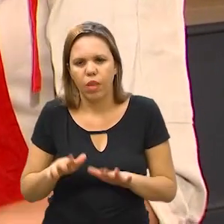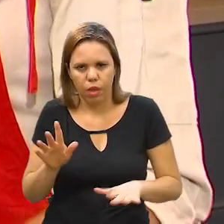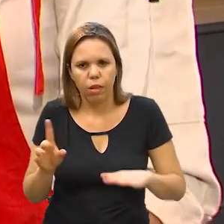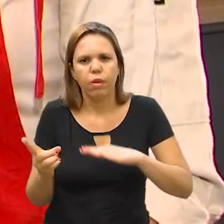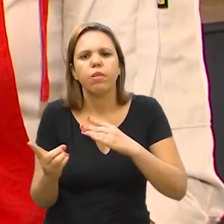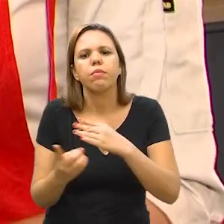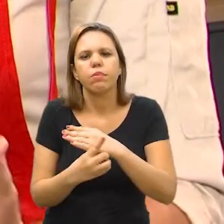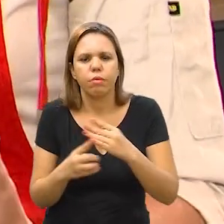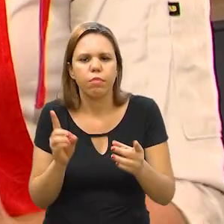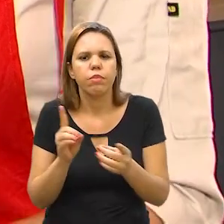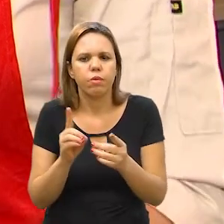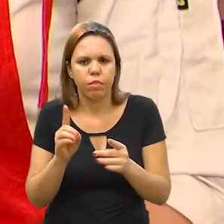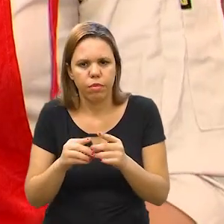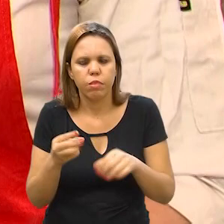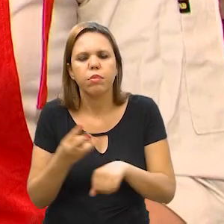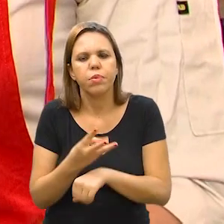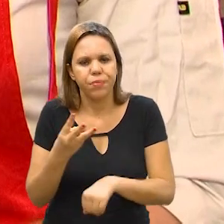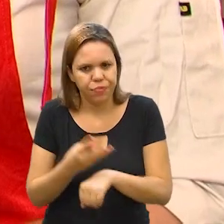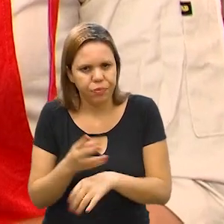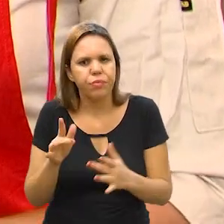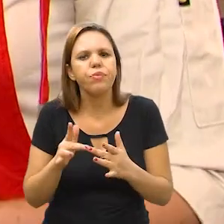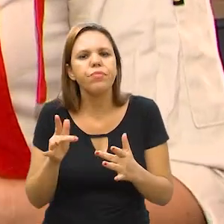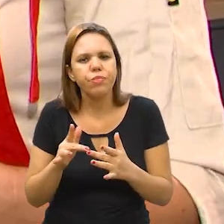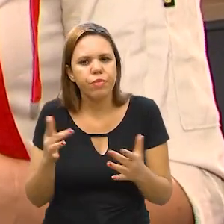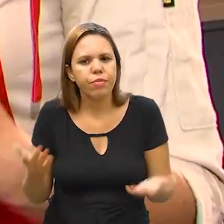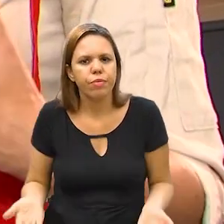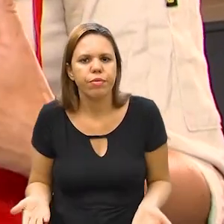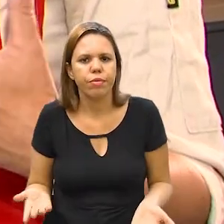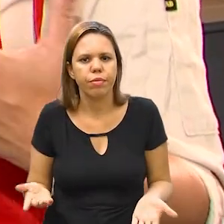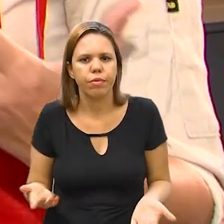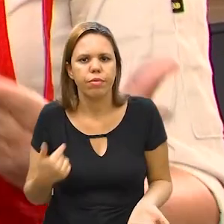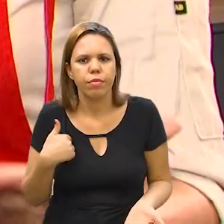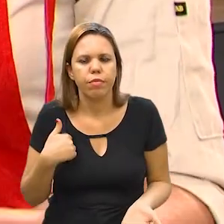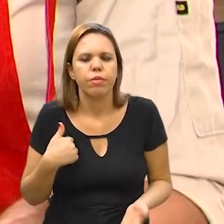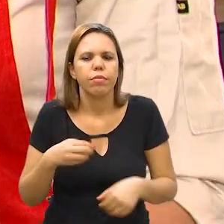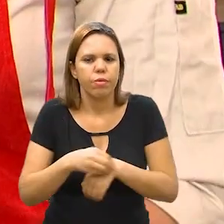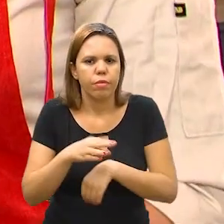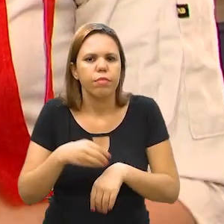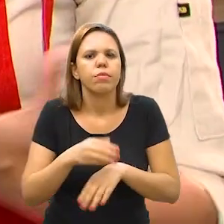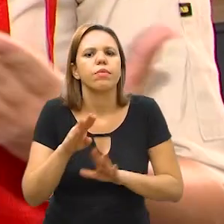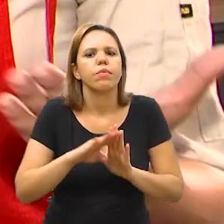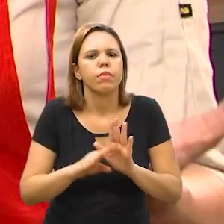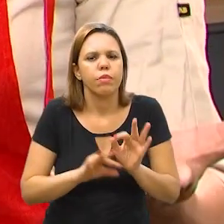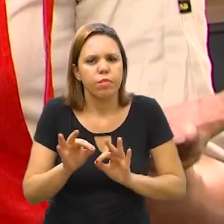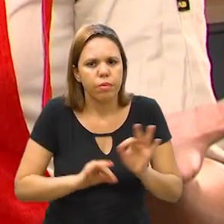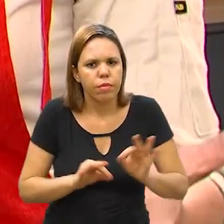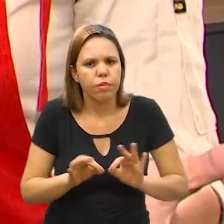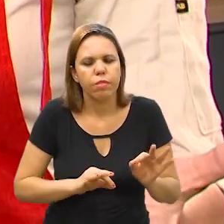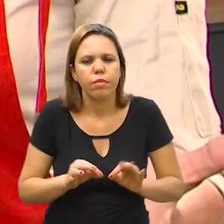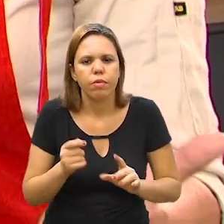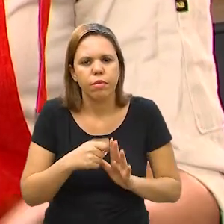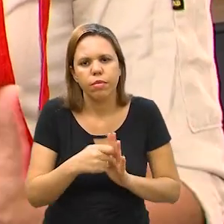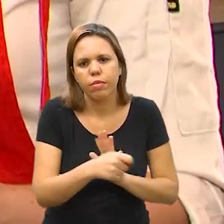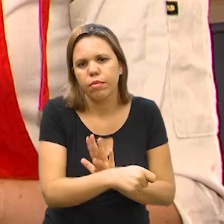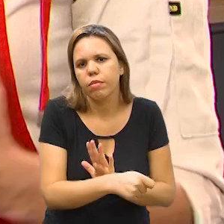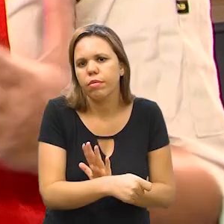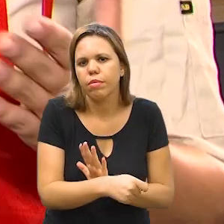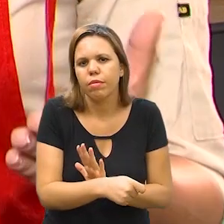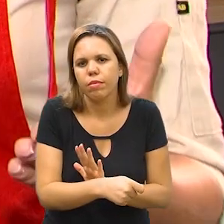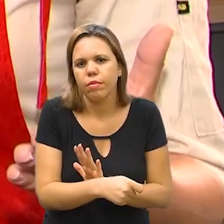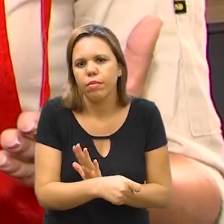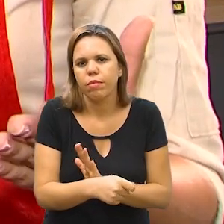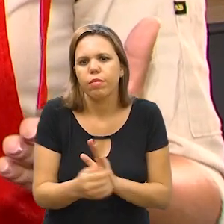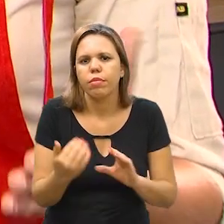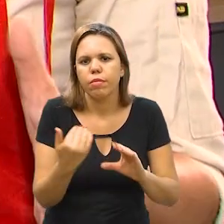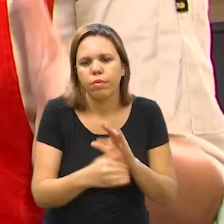por WhatsApp, o nosso contato é por WhatsApp. Eu passo para ele o planejamento alimentar mensal, então ele